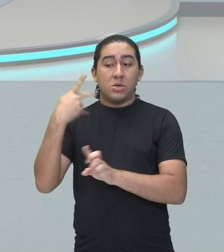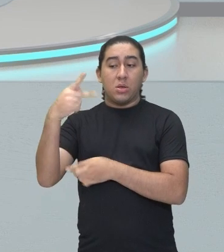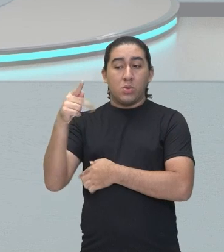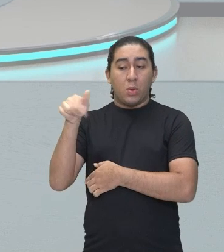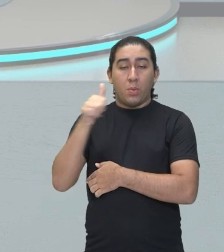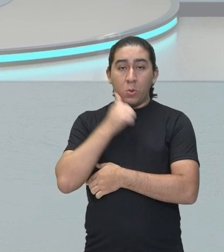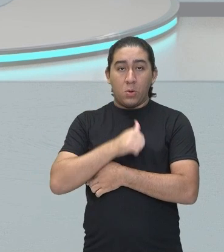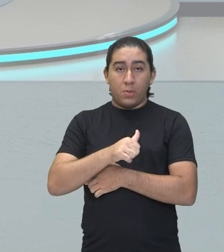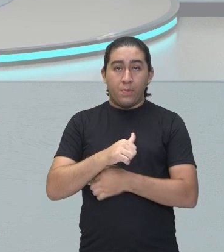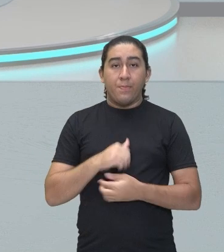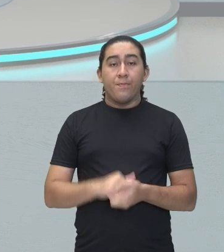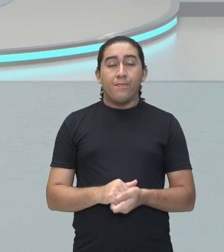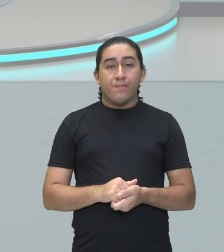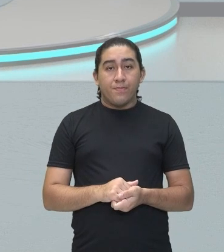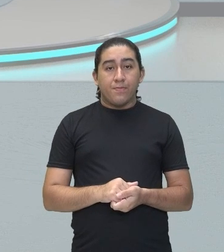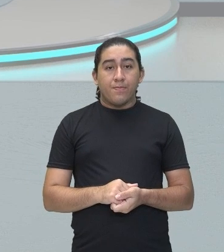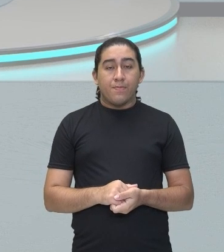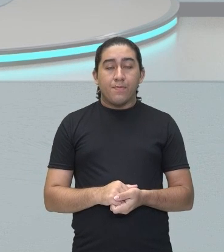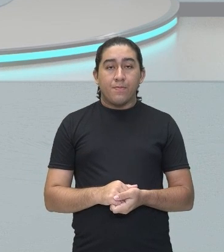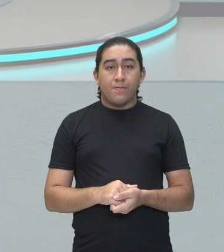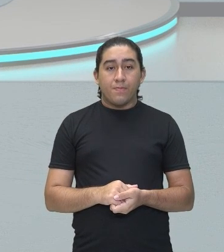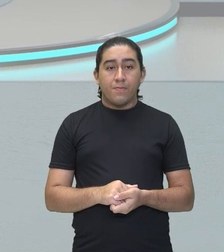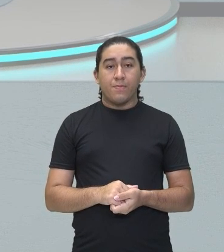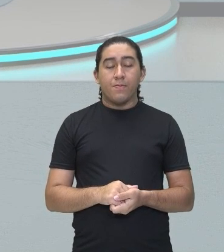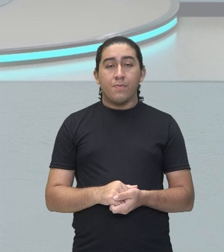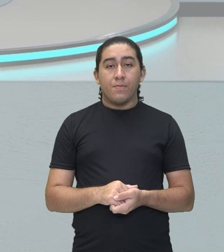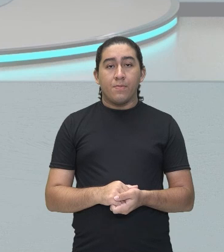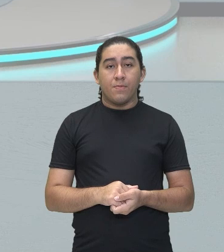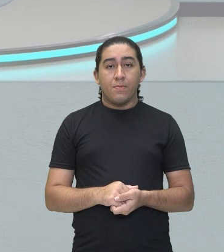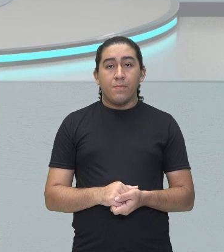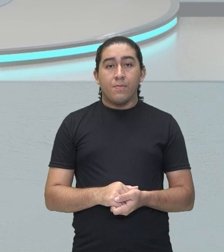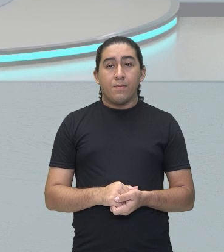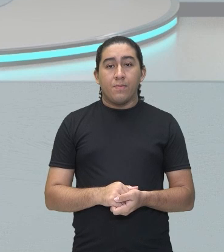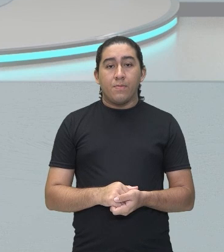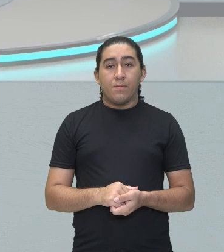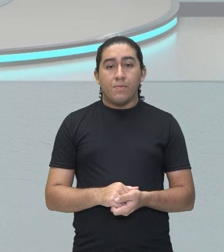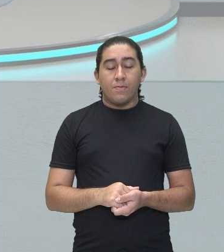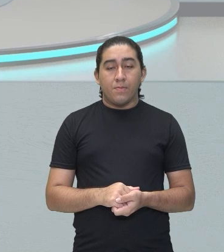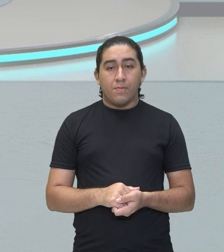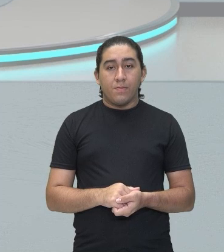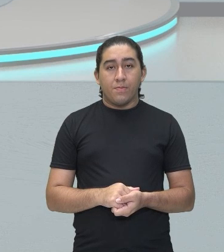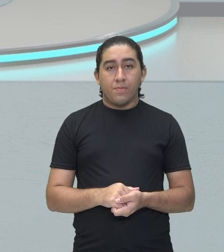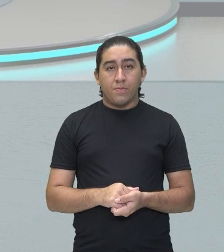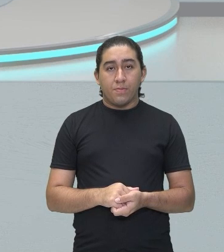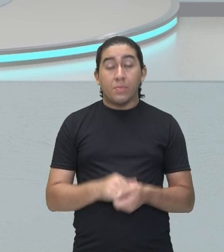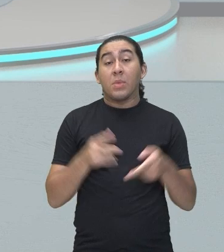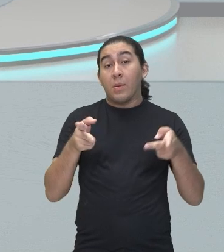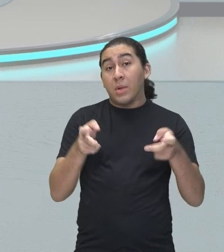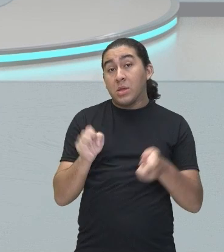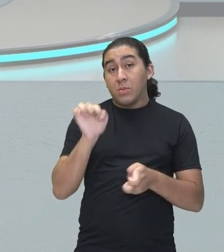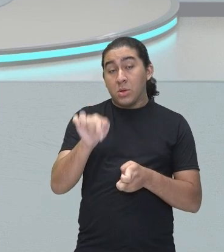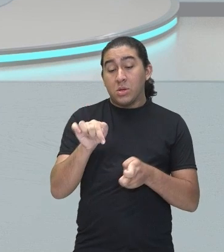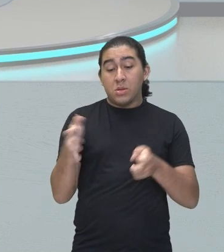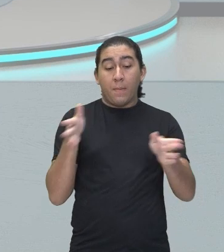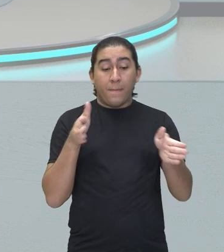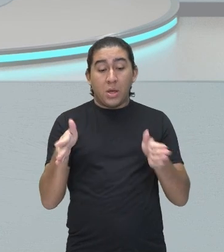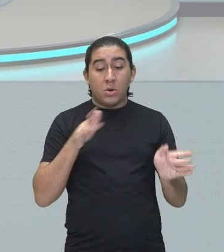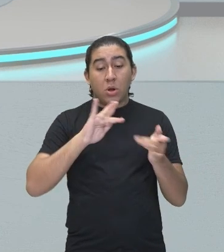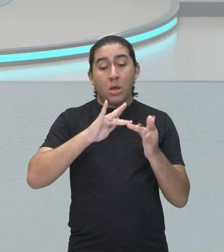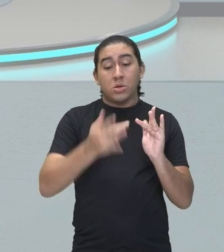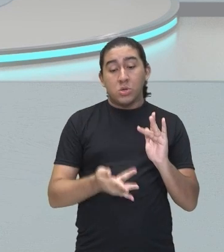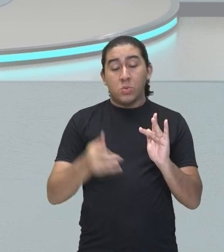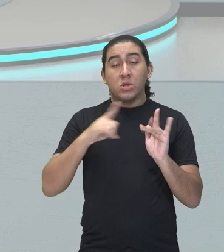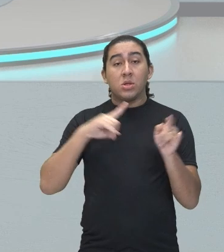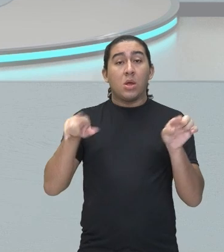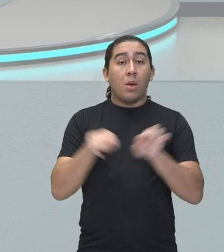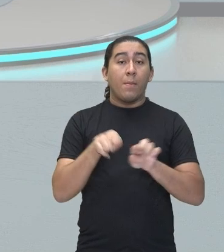ele tem uma mulher idealizada. Nós começamos a perceber que dentro do arcadismo já acontece de ter